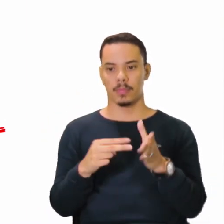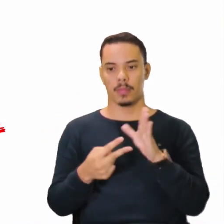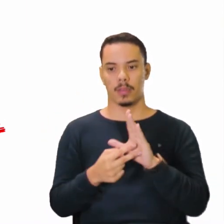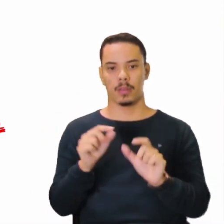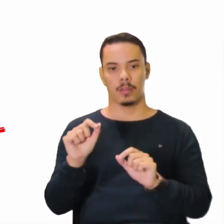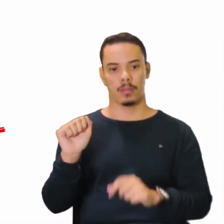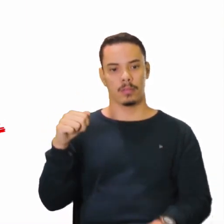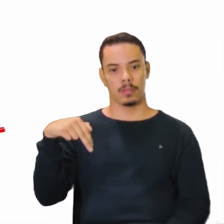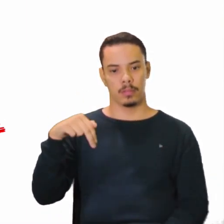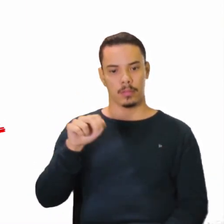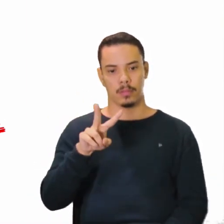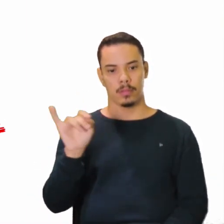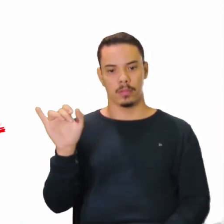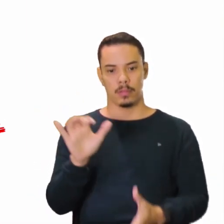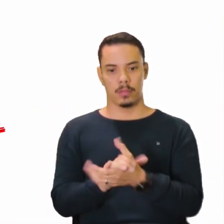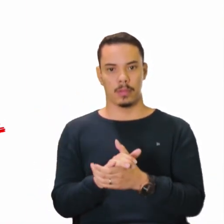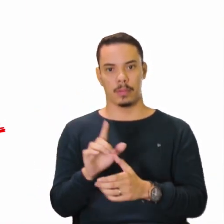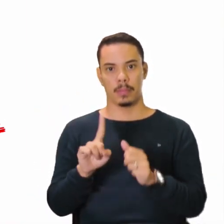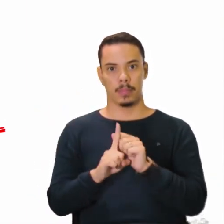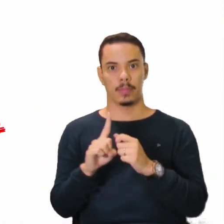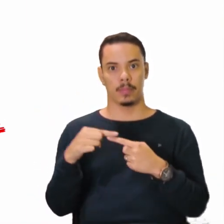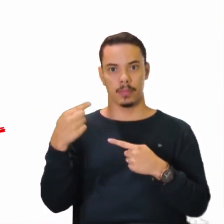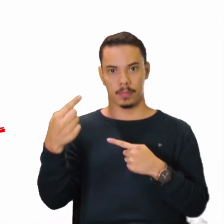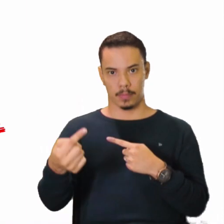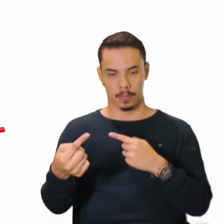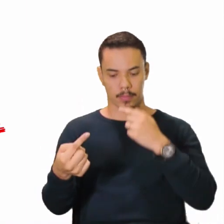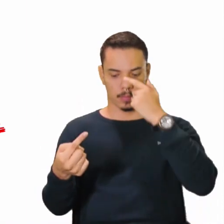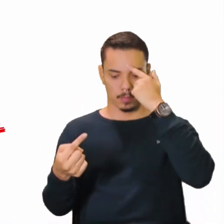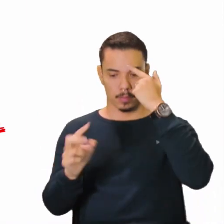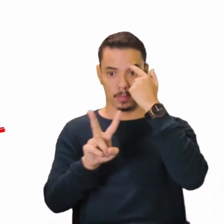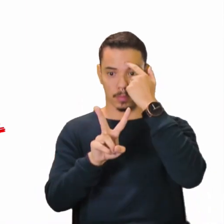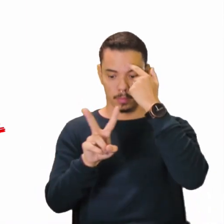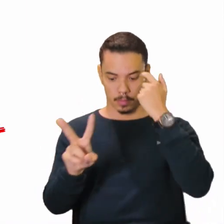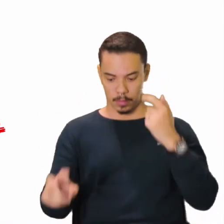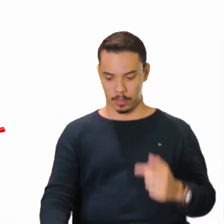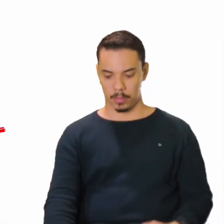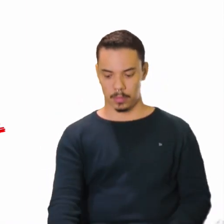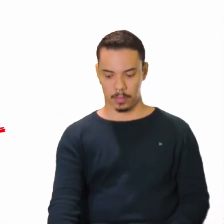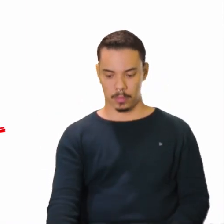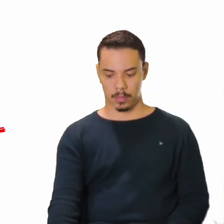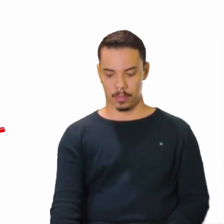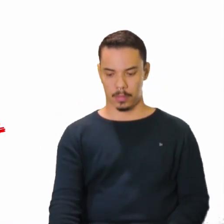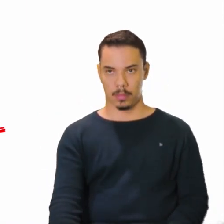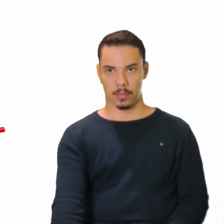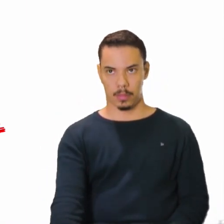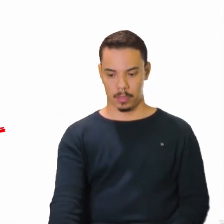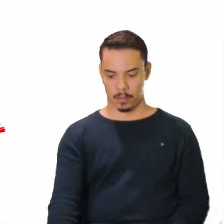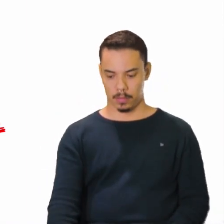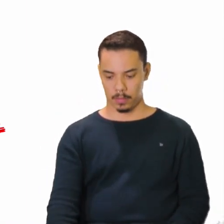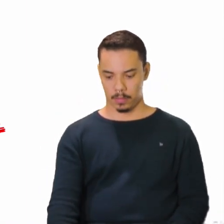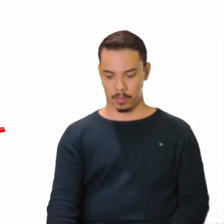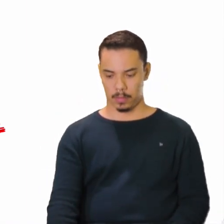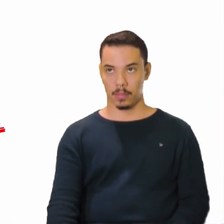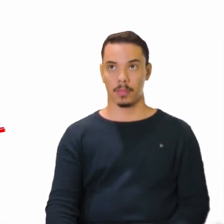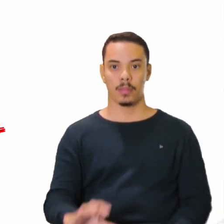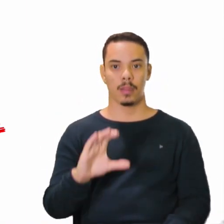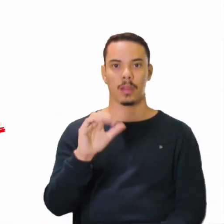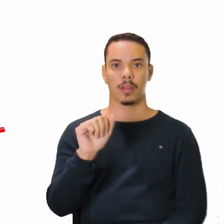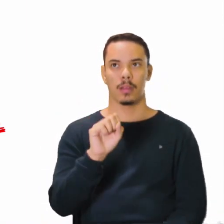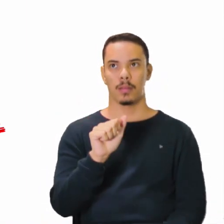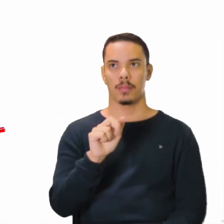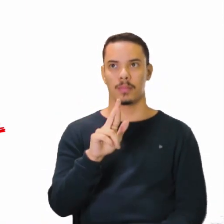vai casar no mês que vem, ou seja, casará. Olha que legal, né? Porque já pensou, no dia a dia,